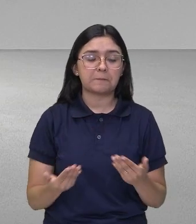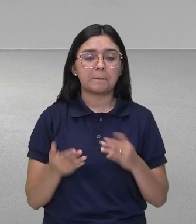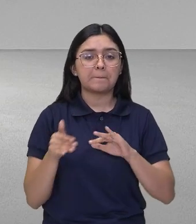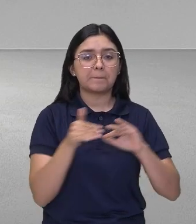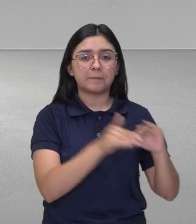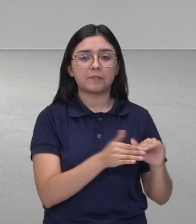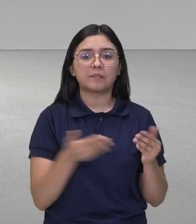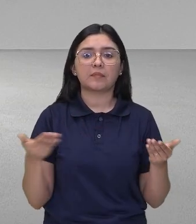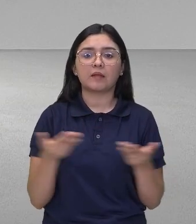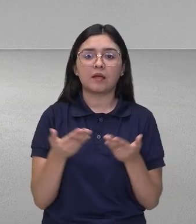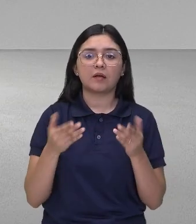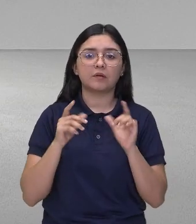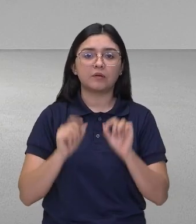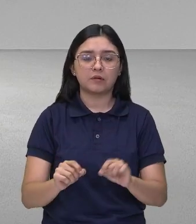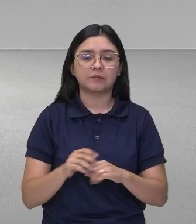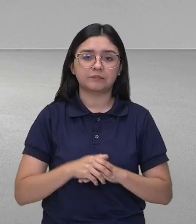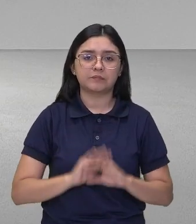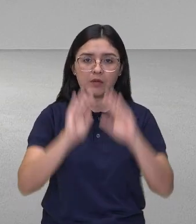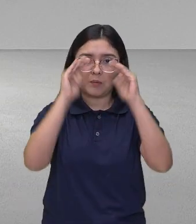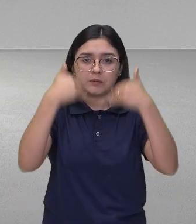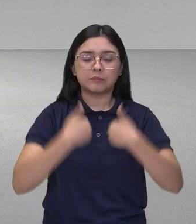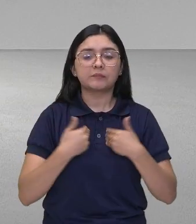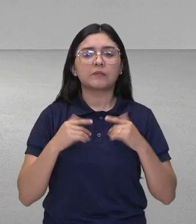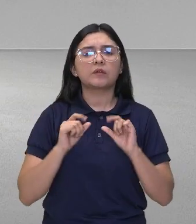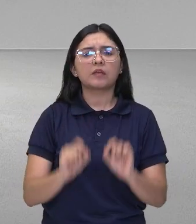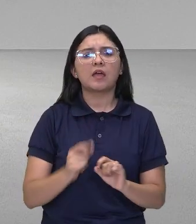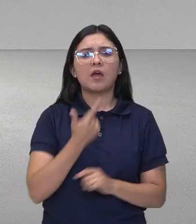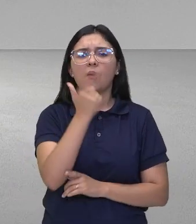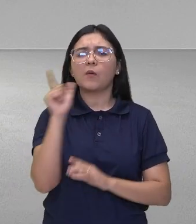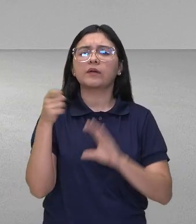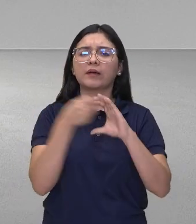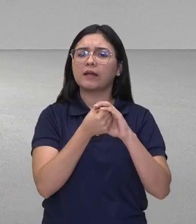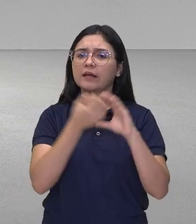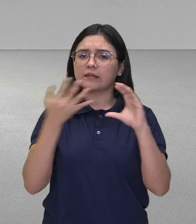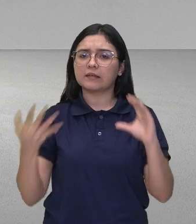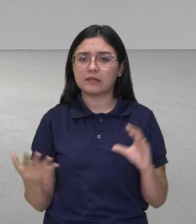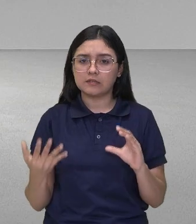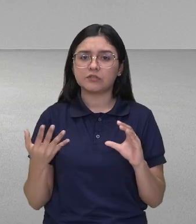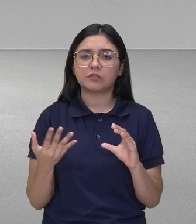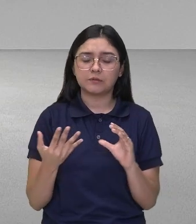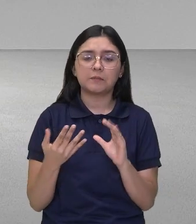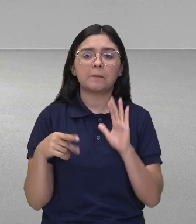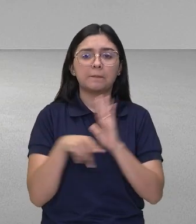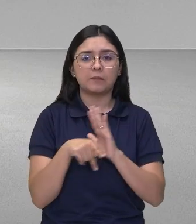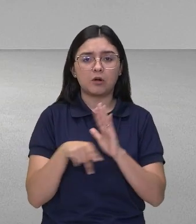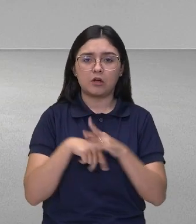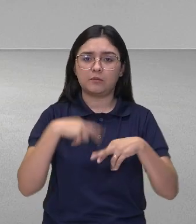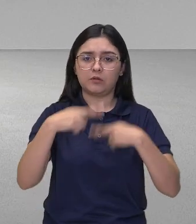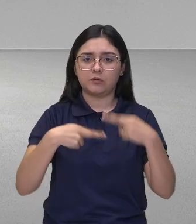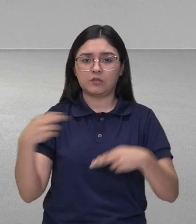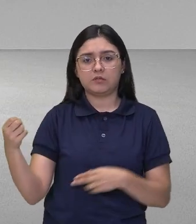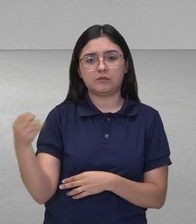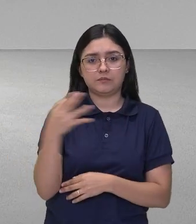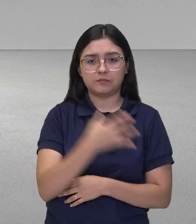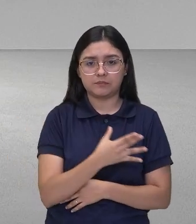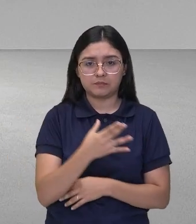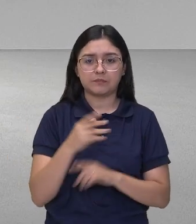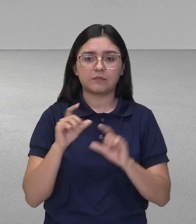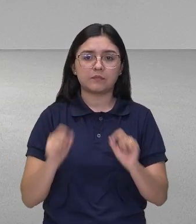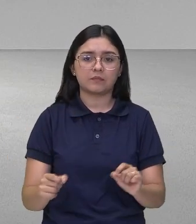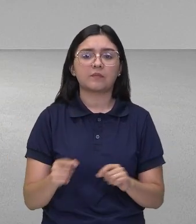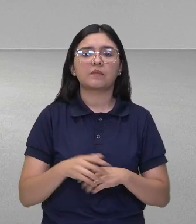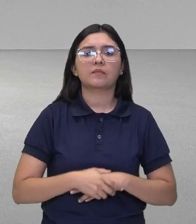o antropocentrismo. Tá? Que é uma outra característica também aí do Renascimento. Os